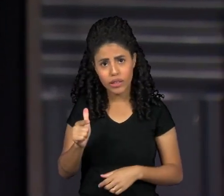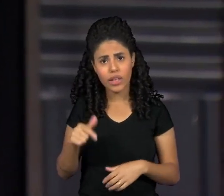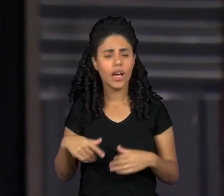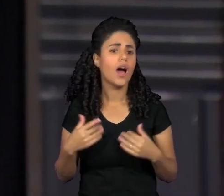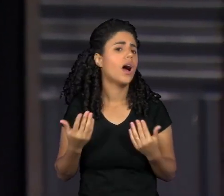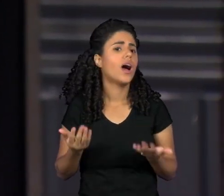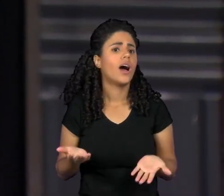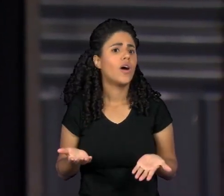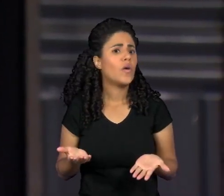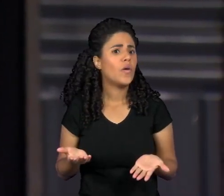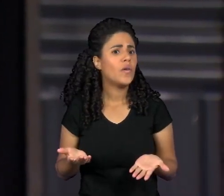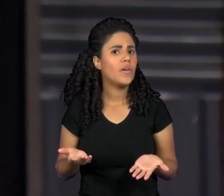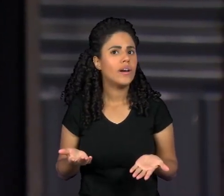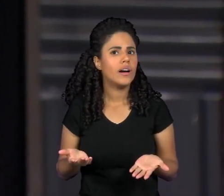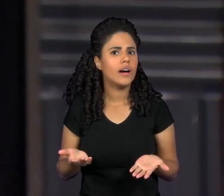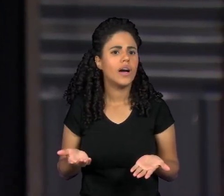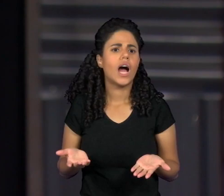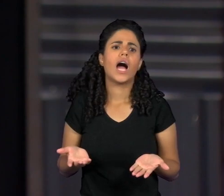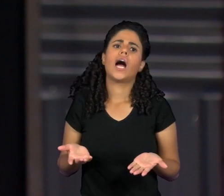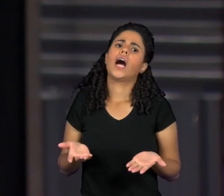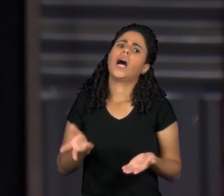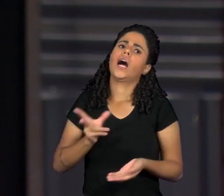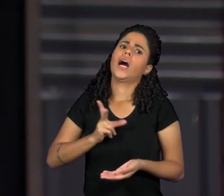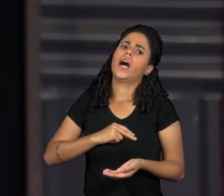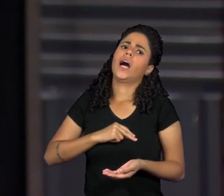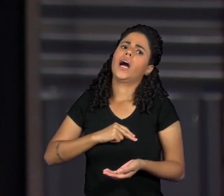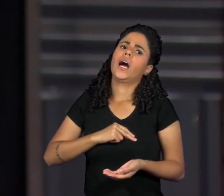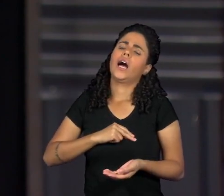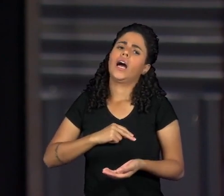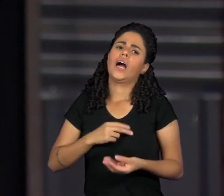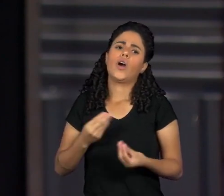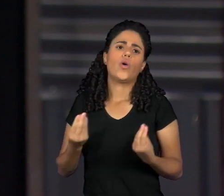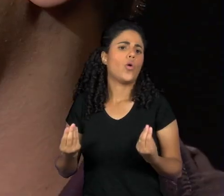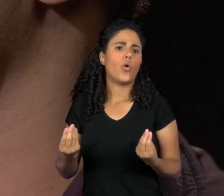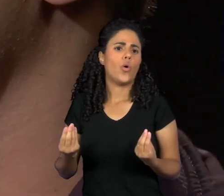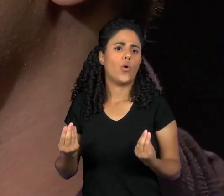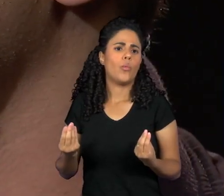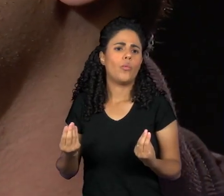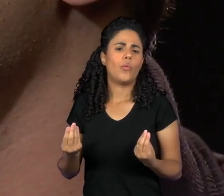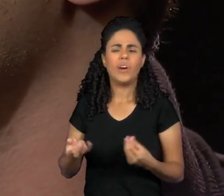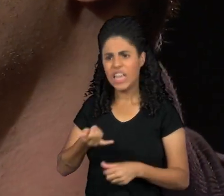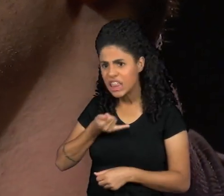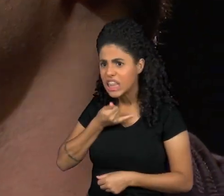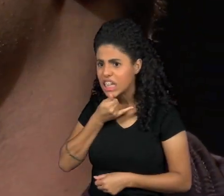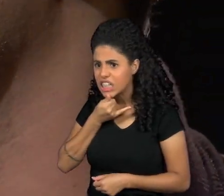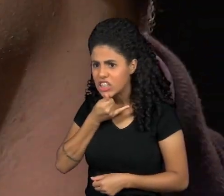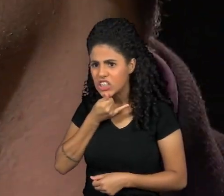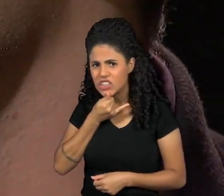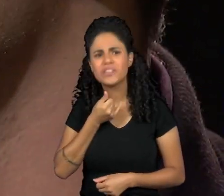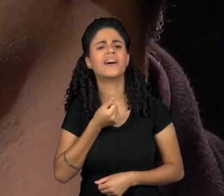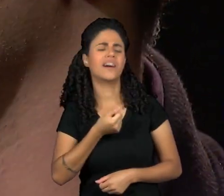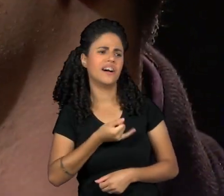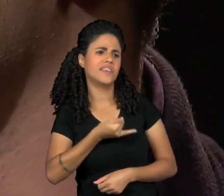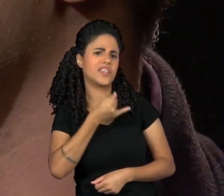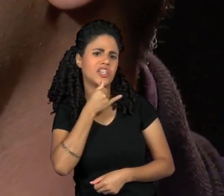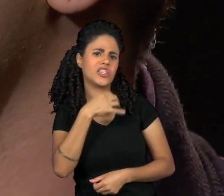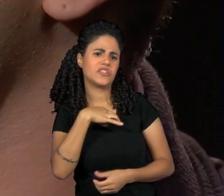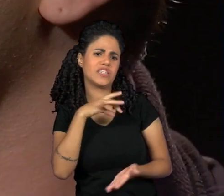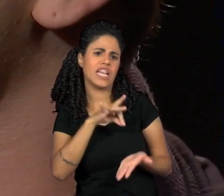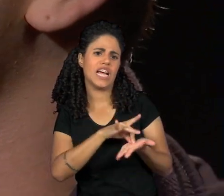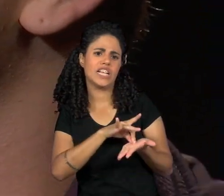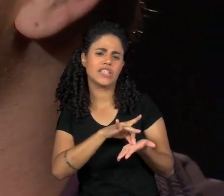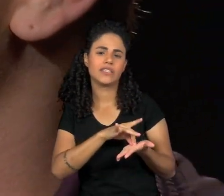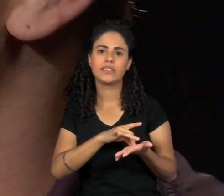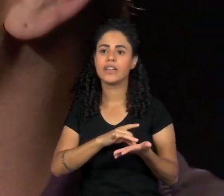dividir em muitas coisas, mas não tem tempo. Deus, mas que notícia é É triste, essa? né? Muito. Mas eu tenho esperança de que